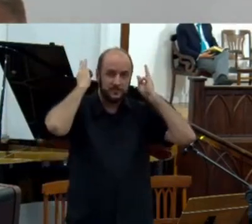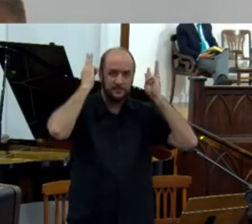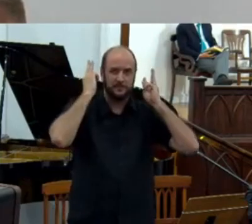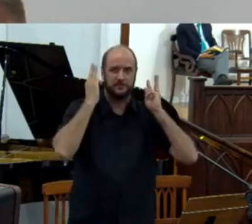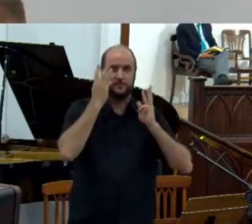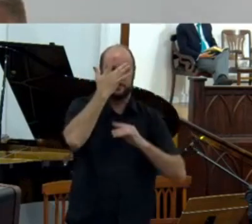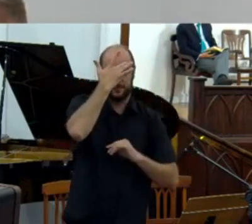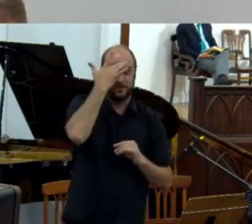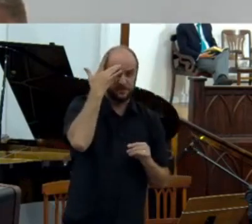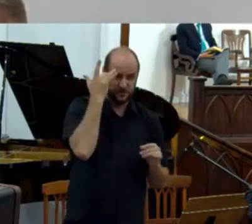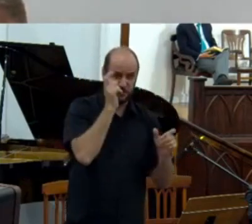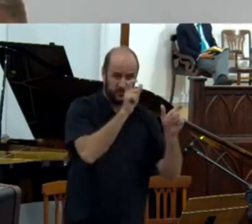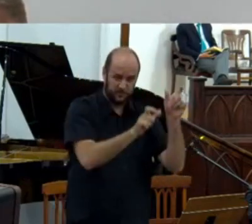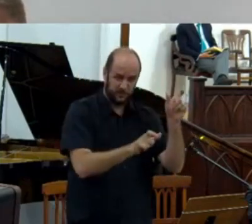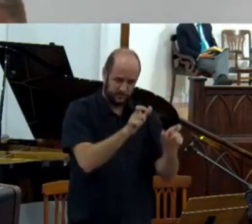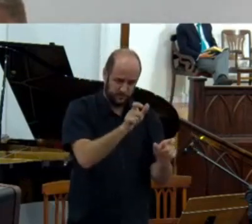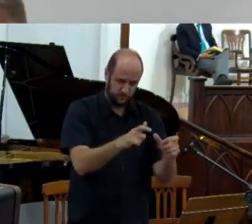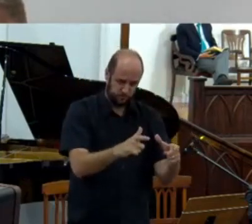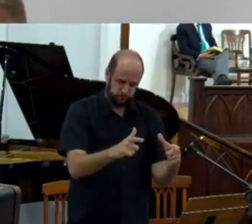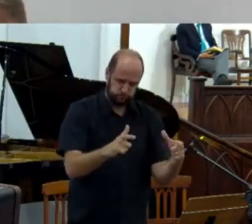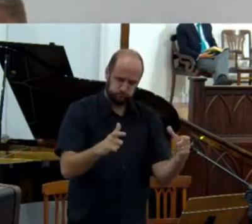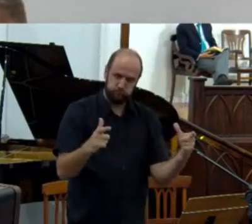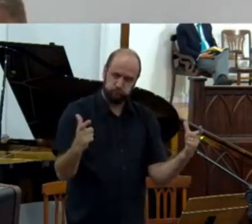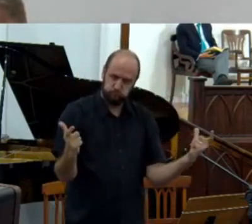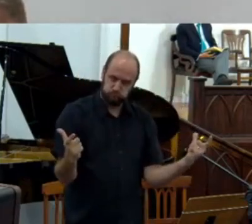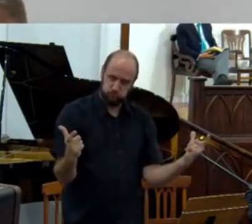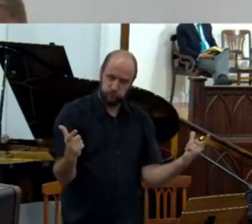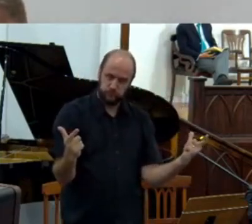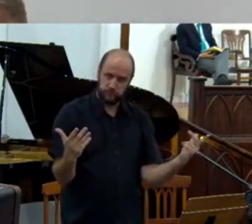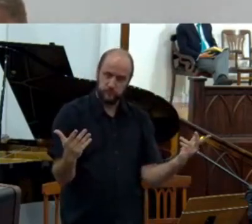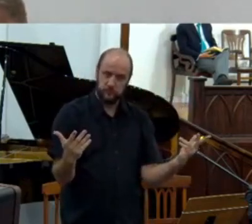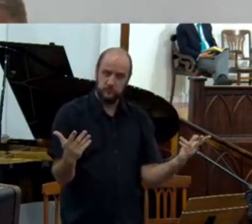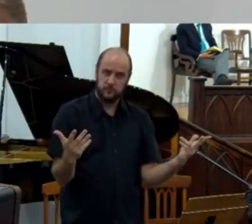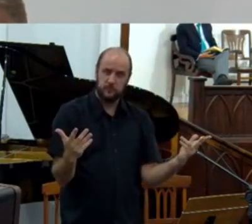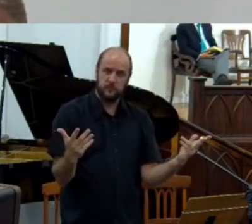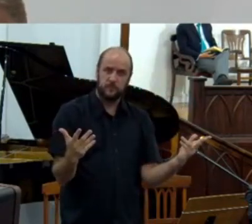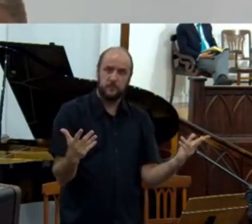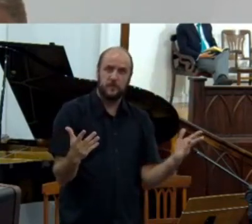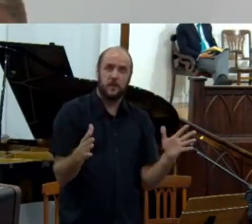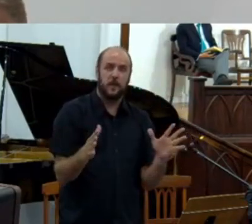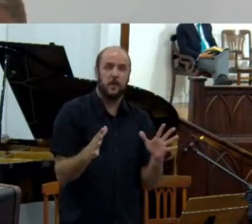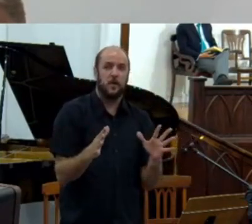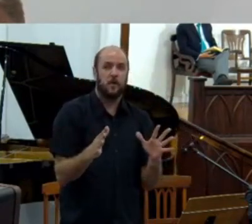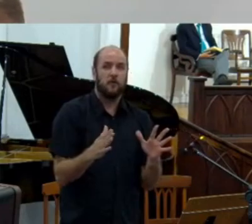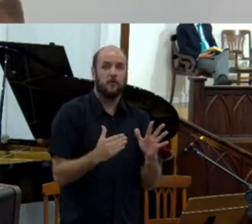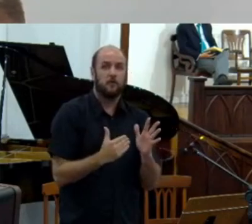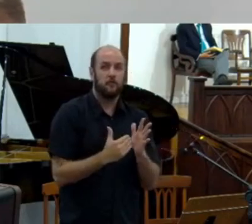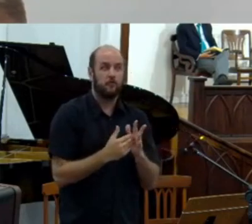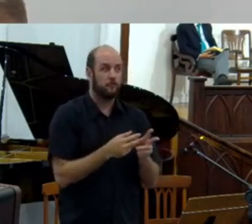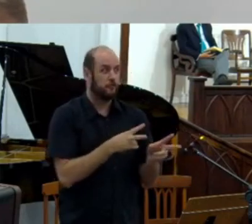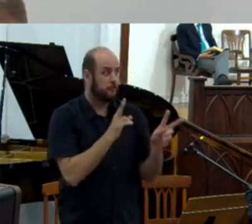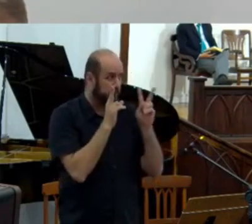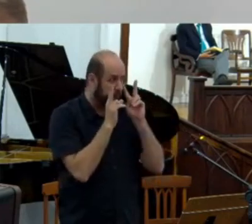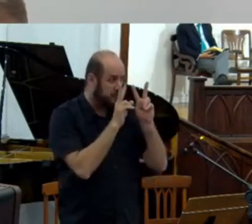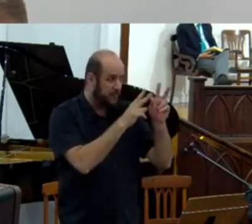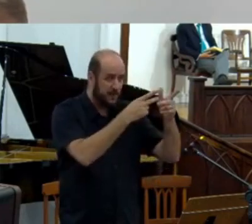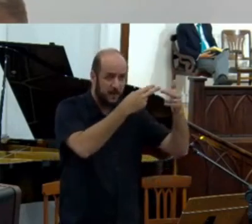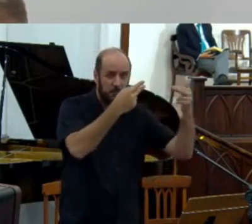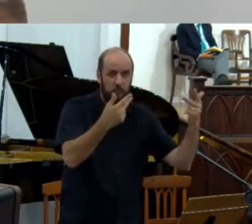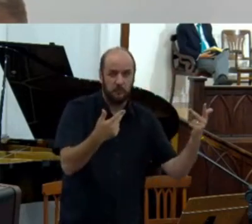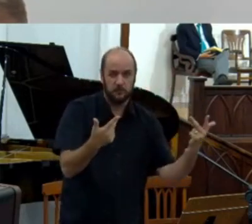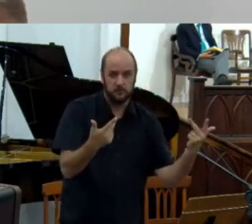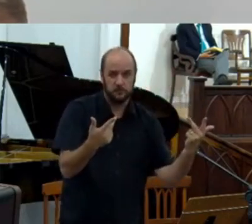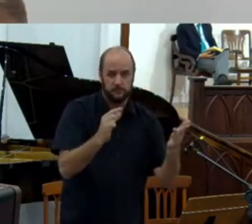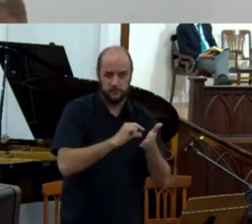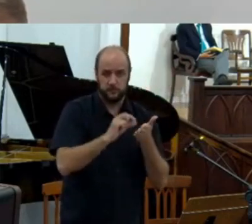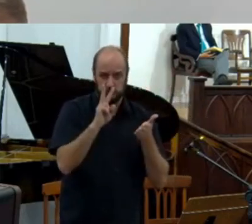as pessoas que se multiplicaram, então chegaram a um momento a olhar para algumas coisas, e veja o que está no